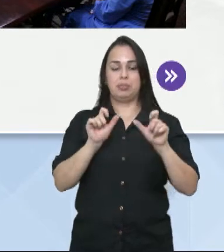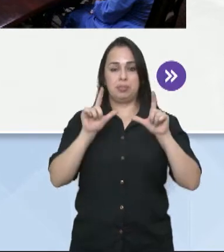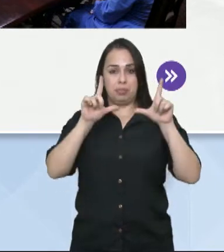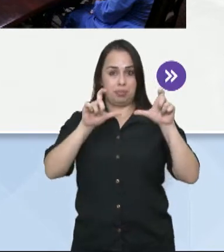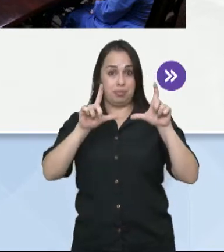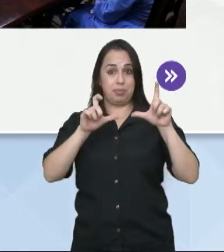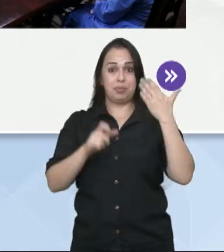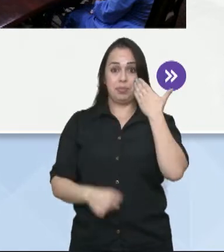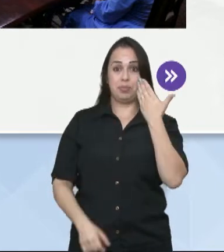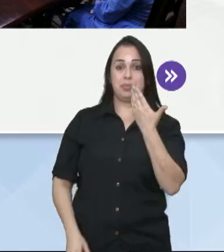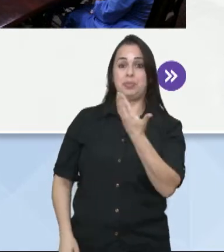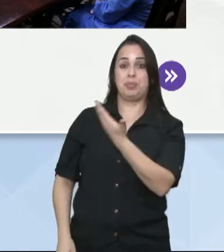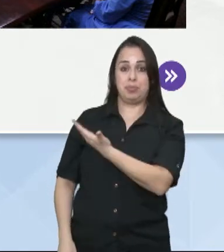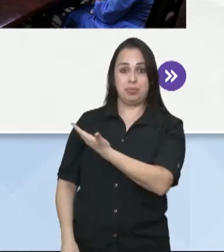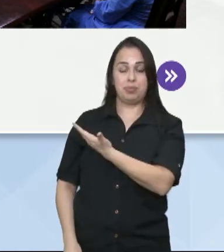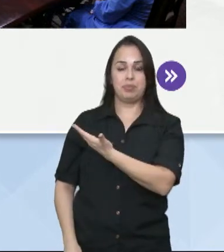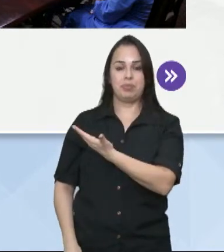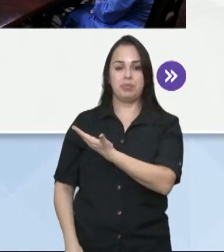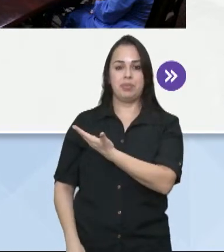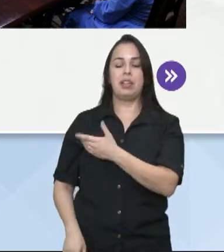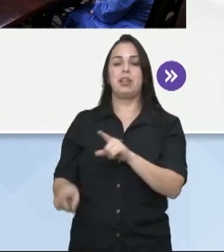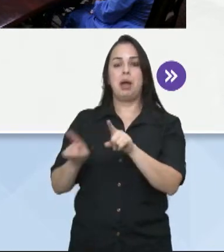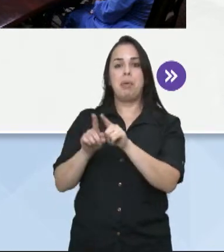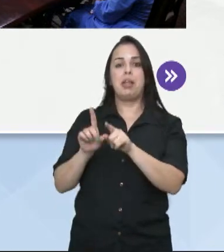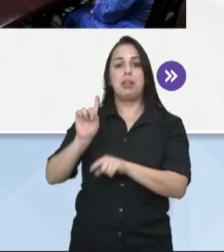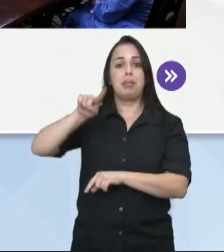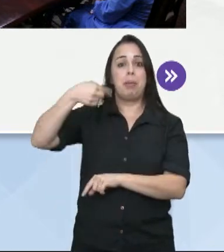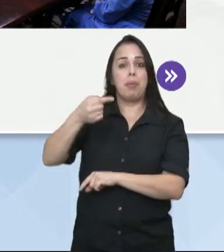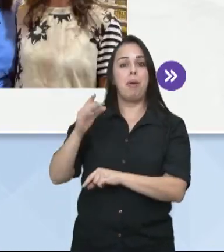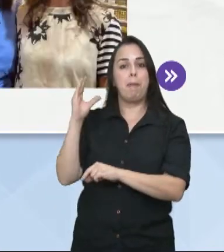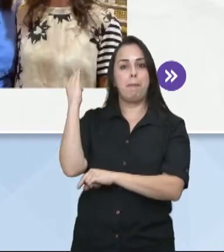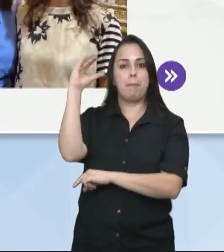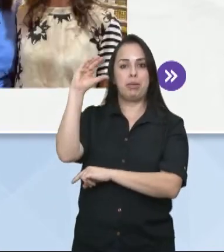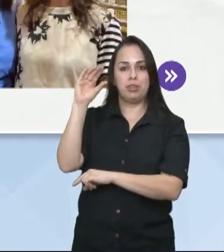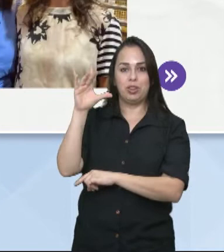inclusive, esteve no Instagram dela. Por favor, a